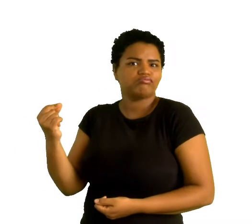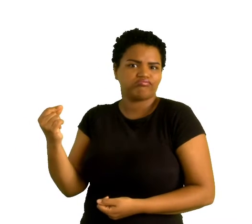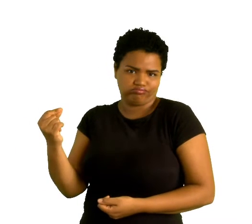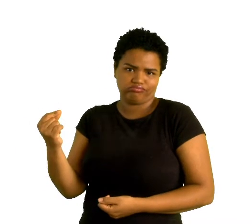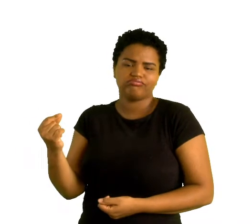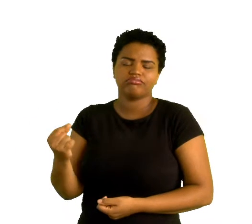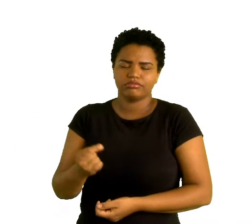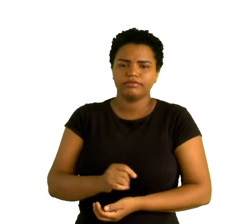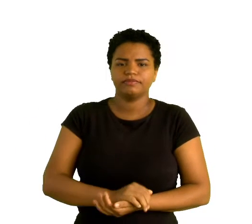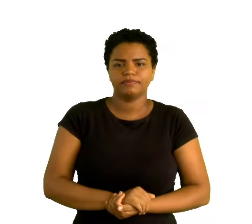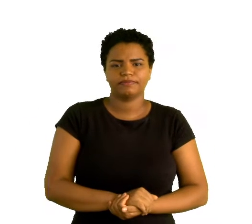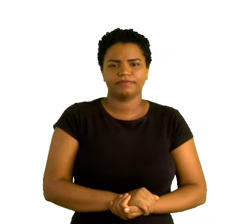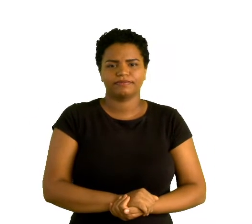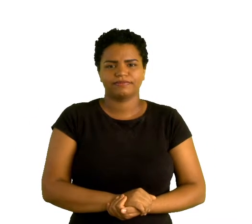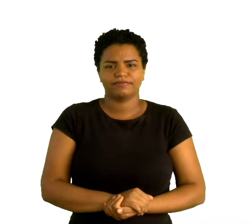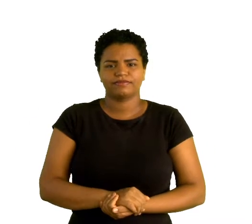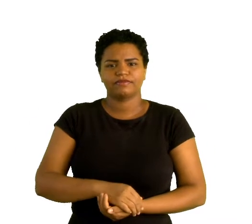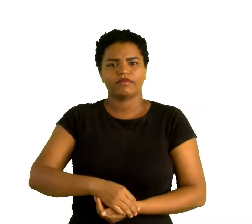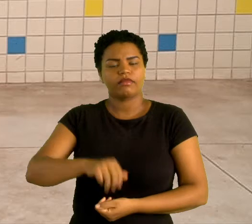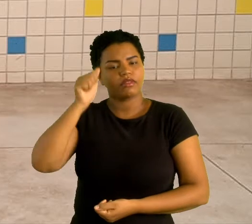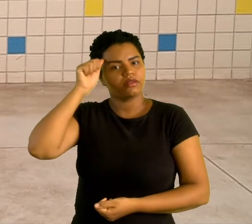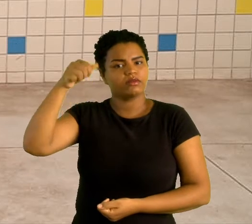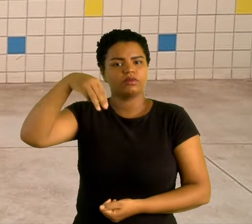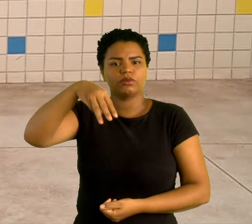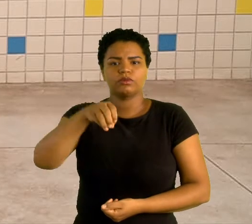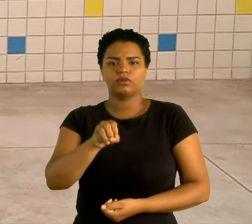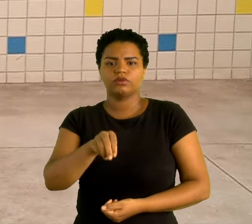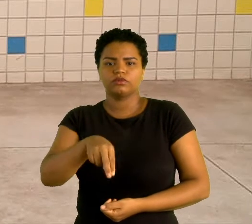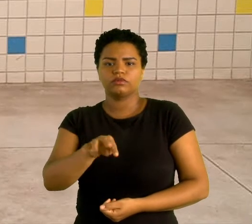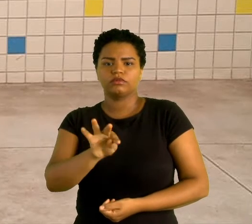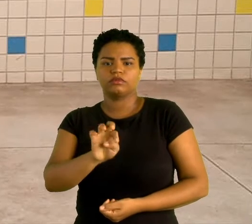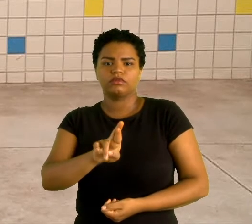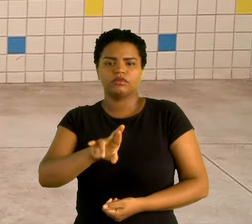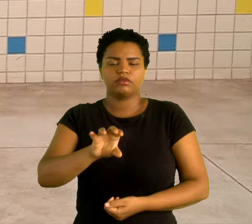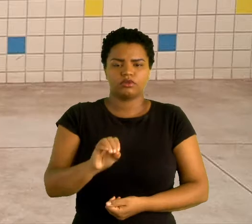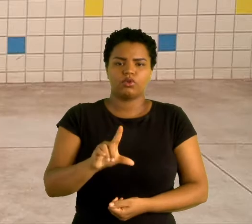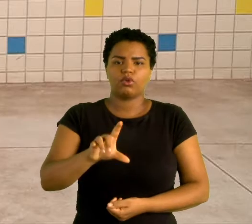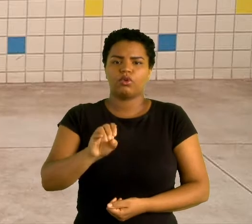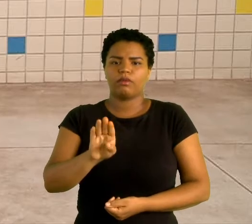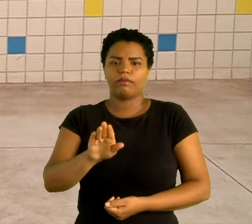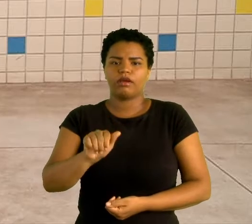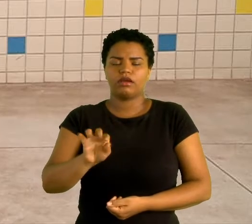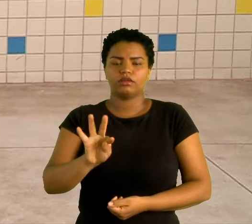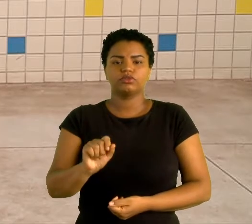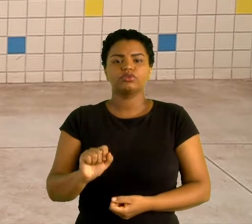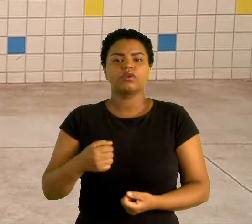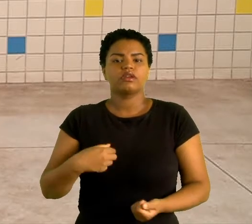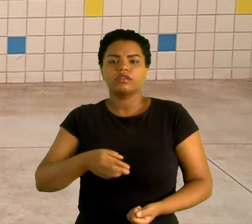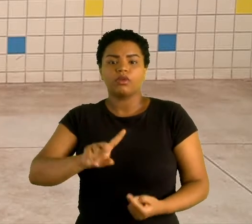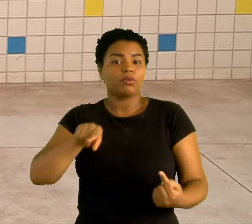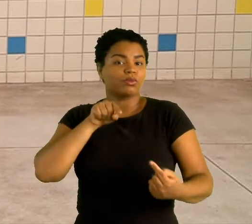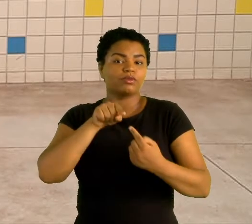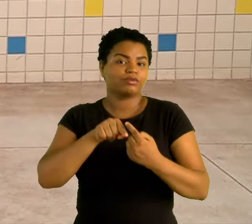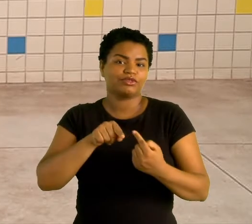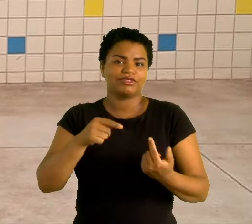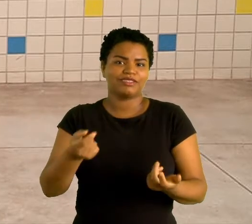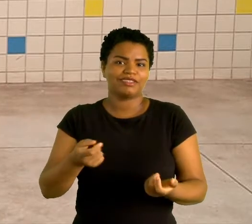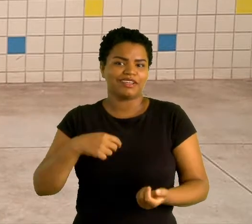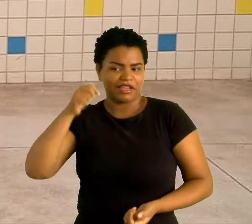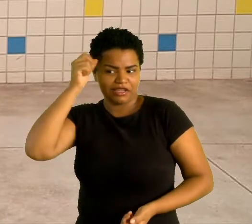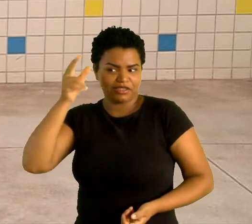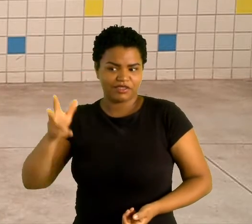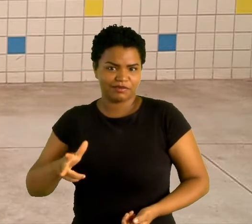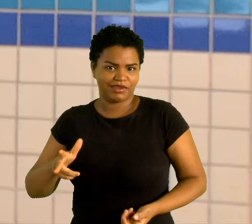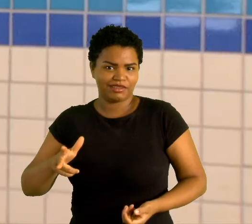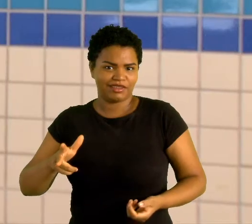rapidamente. Monteiro Lobato. Olha a moral? Contra esperteza, esperteza e